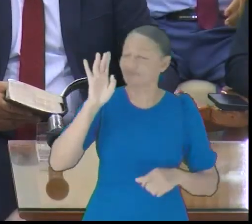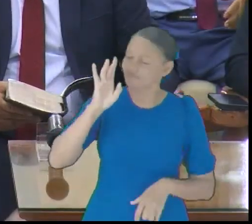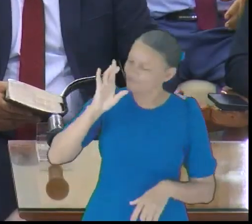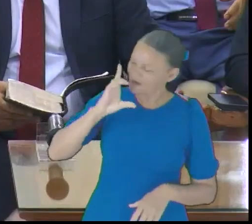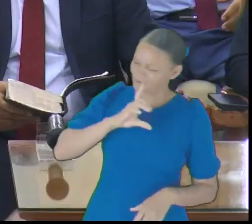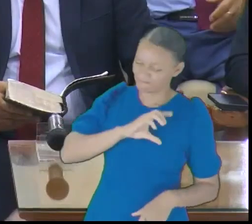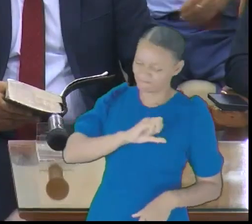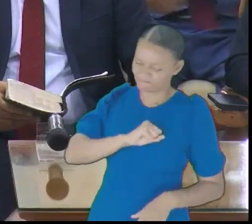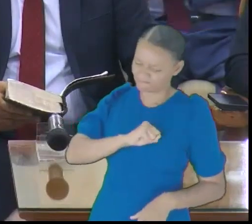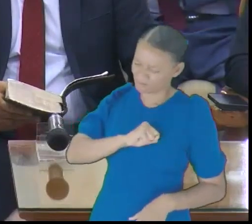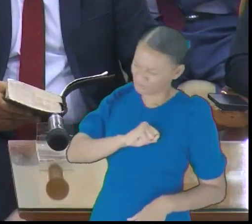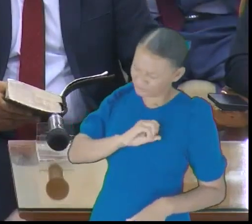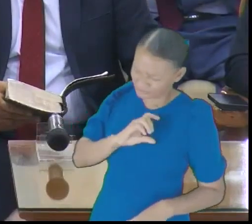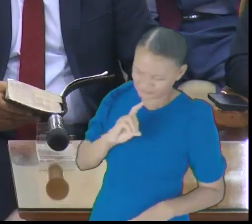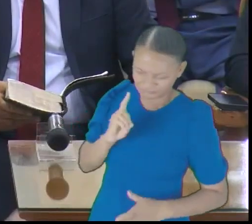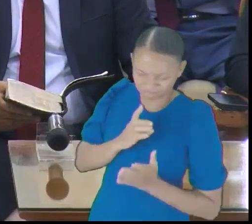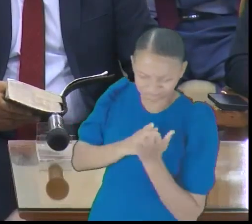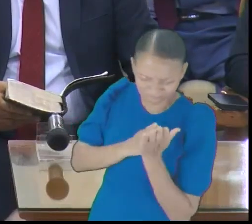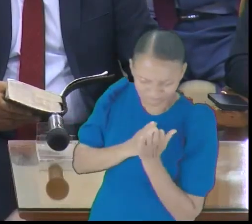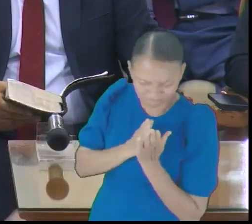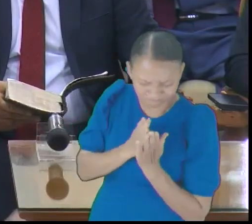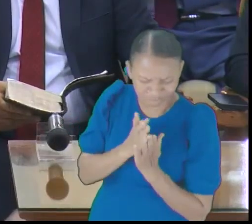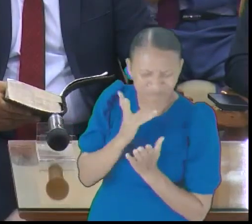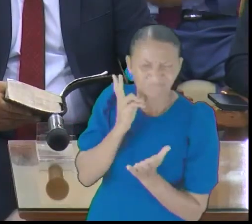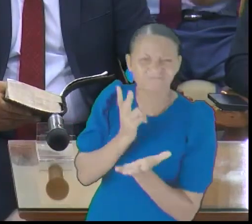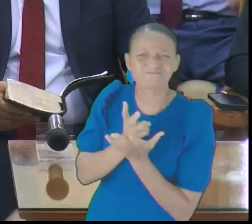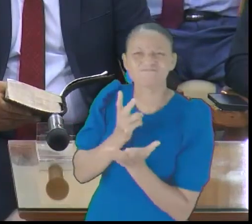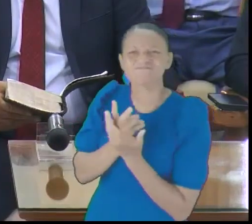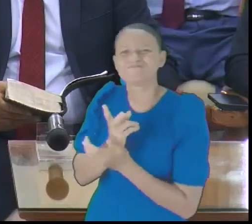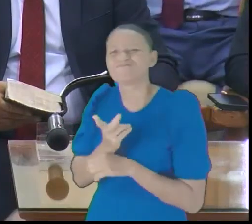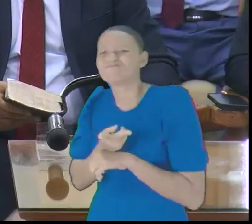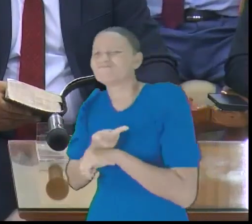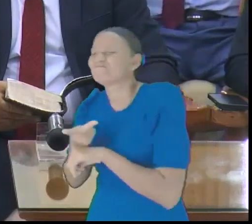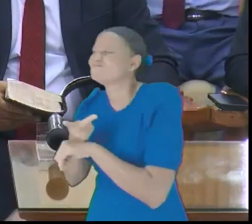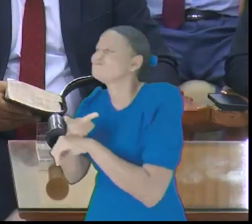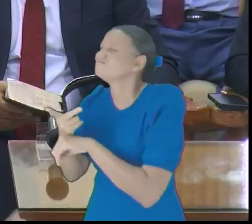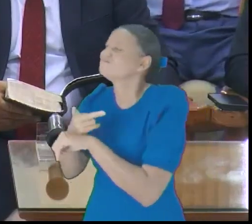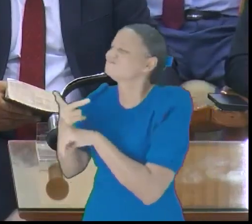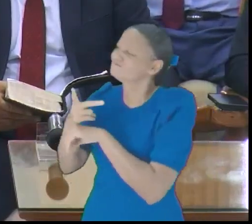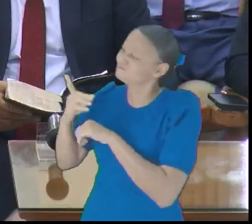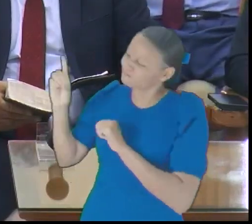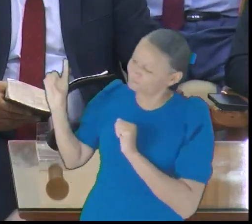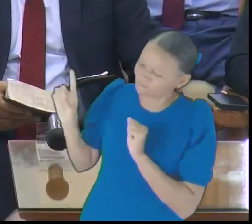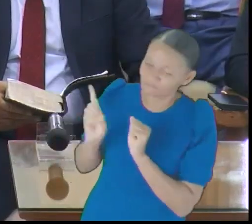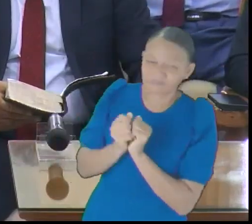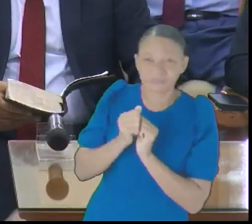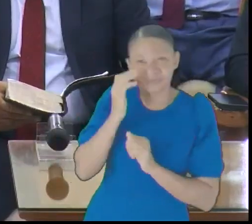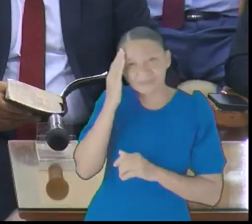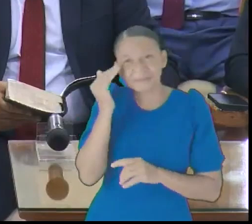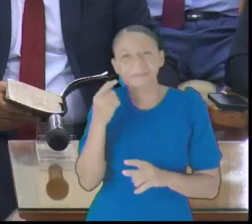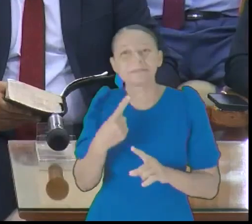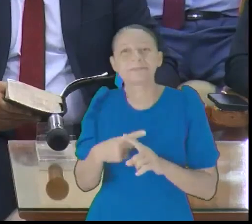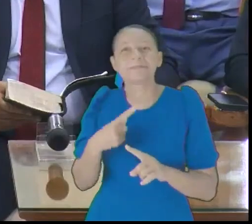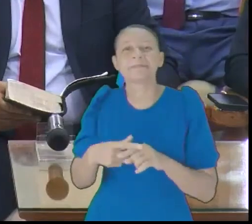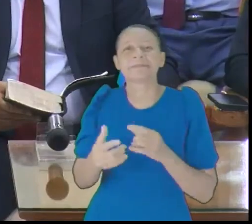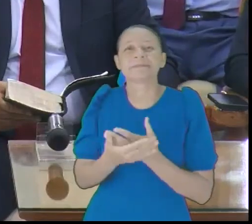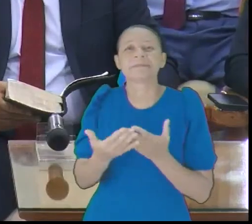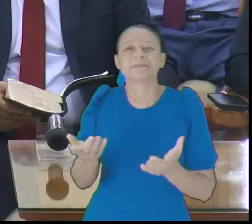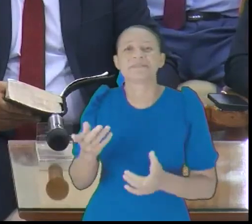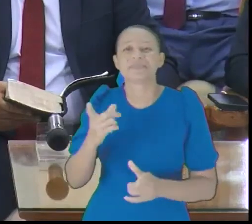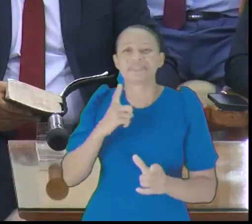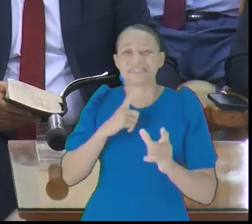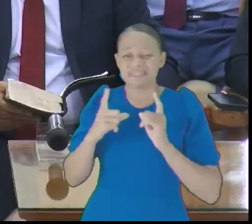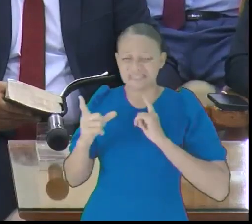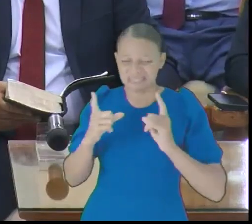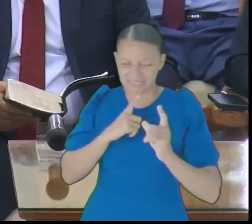fiel. Sempre que você procurar, ele vai estar à sua disposição. Sabe por quê? Porque existe um